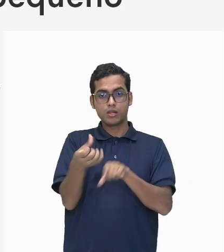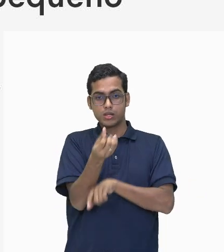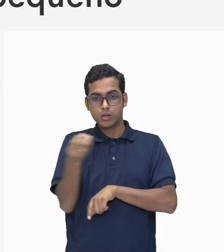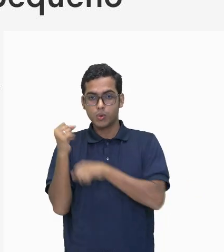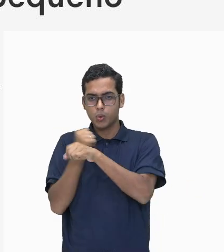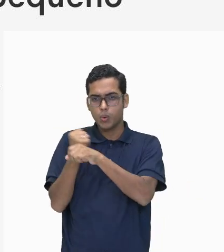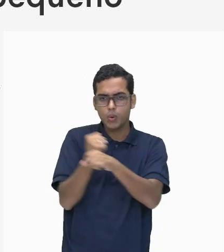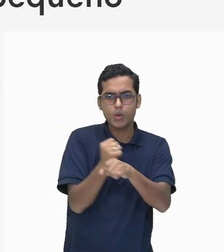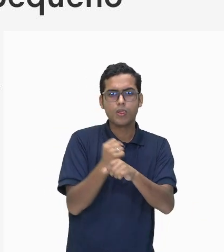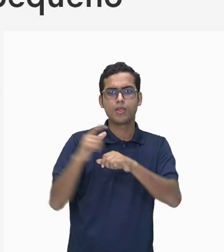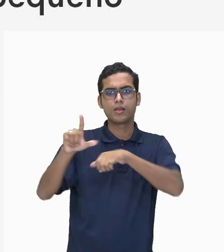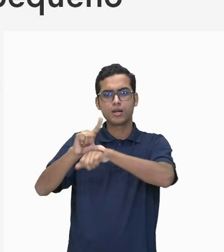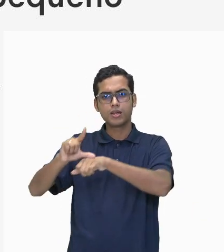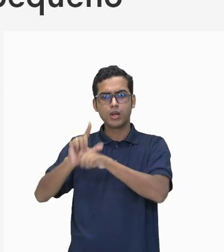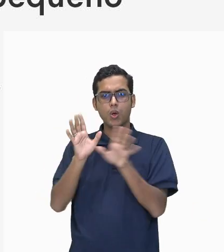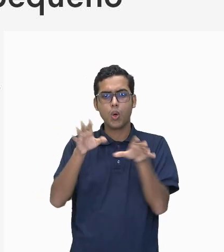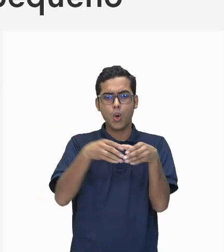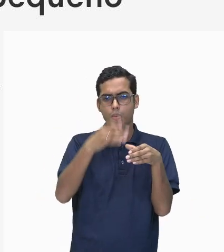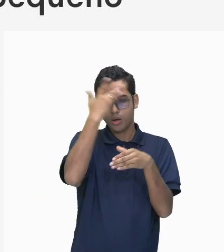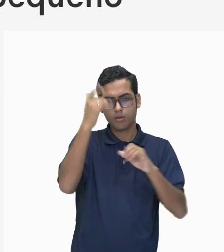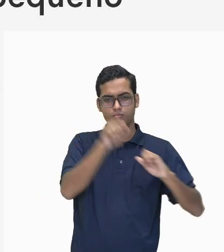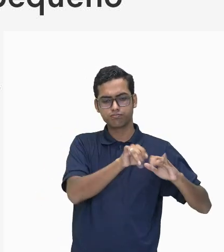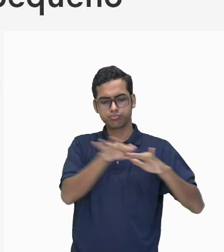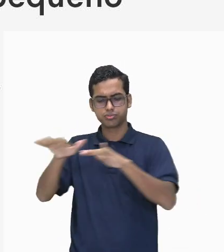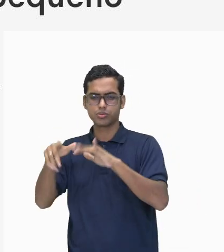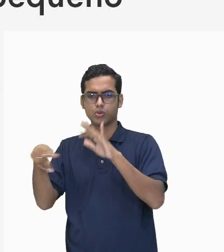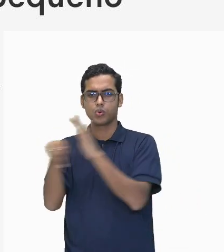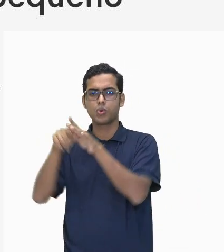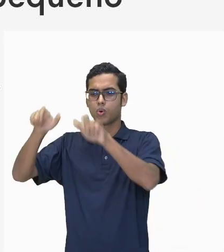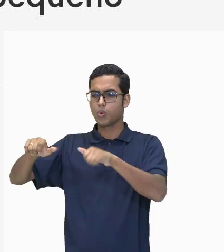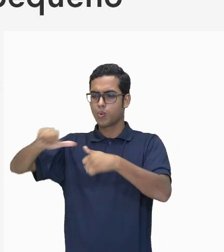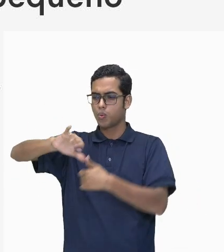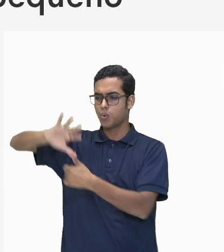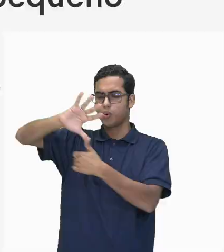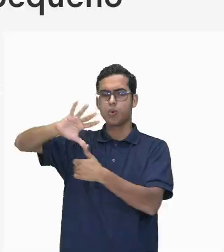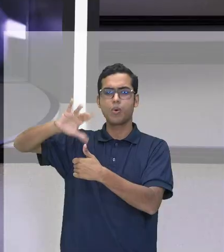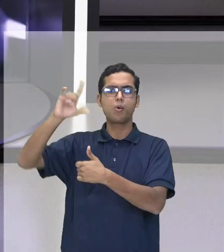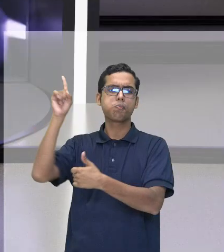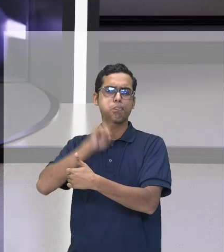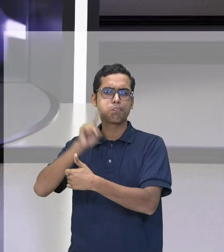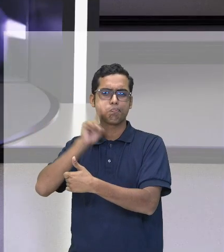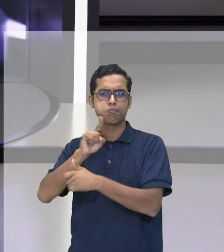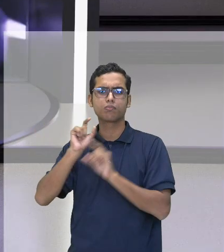continente americano. E no continente americano, ele vai, de certa forma,